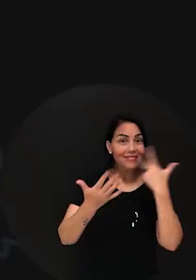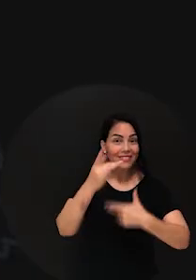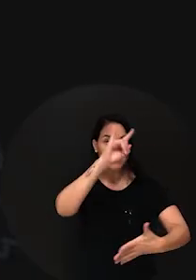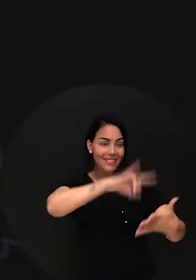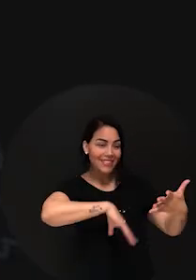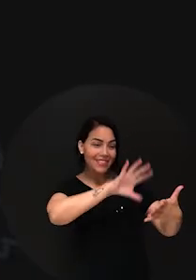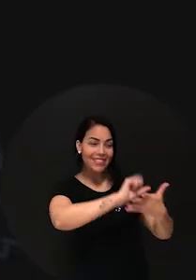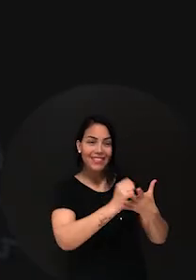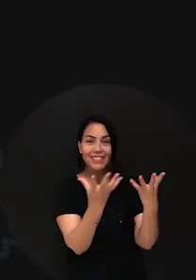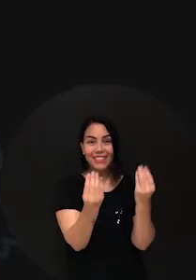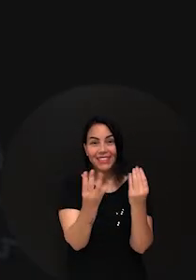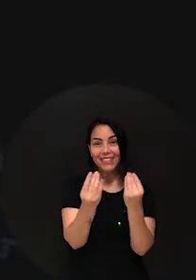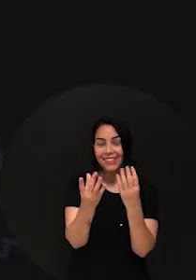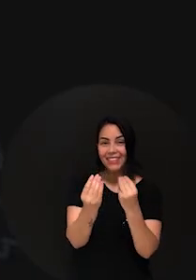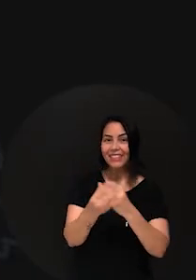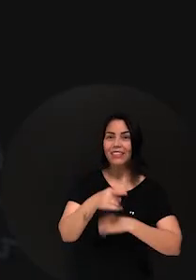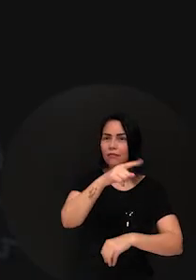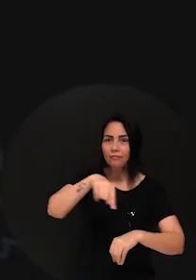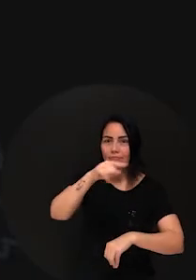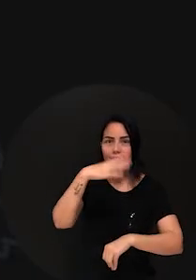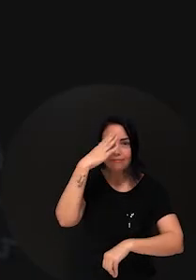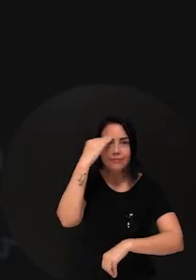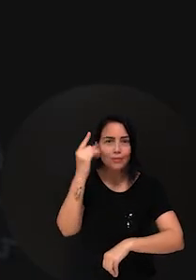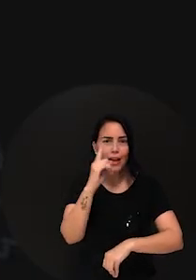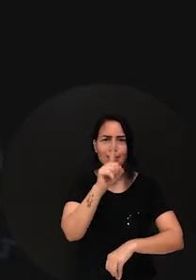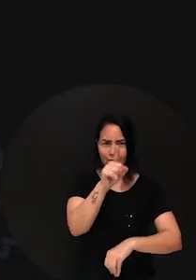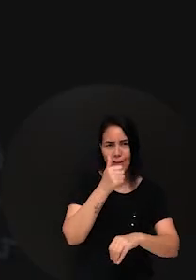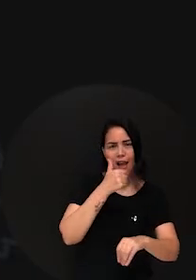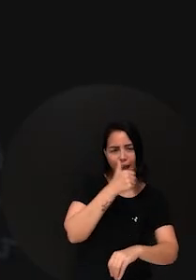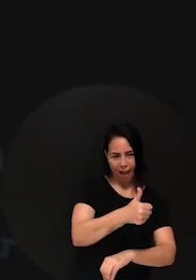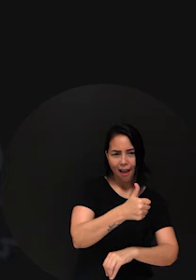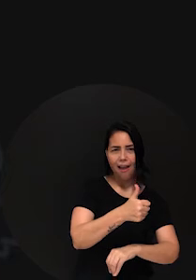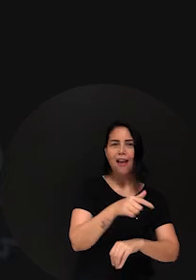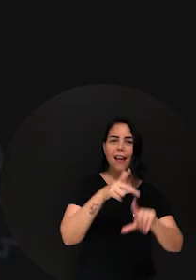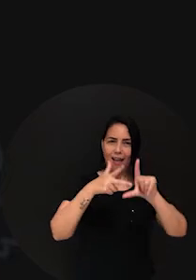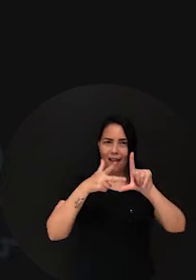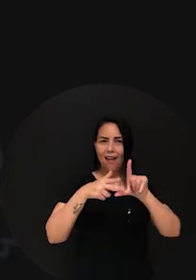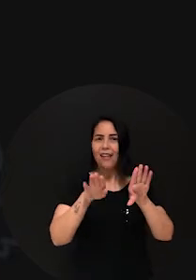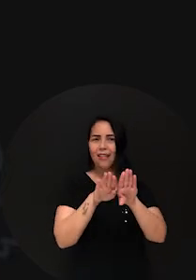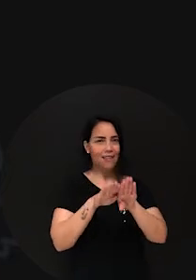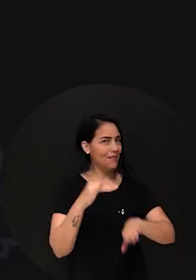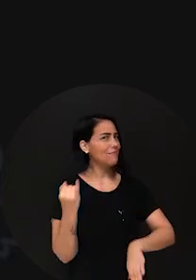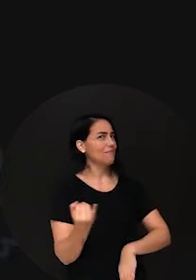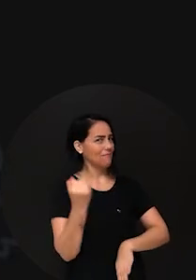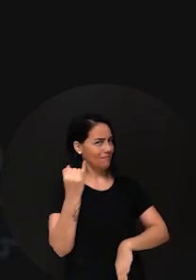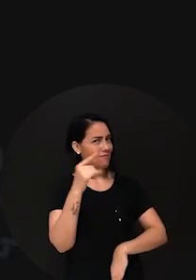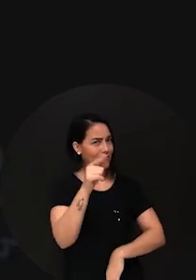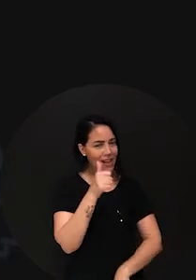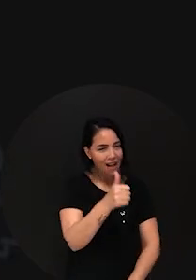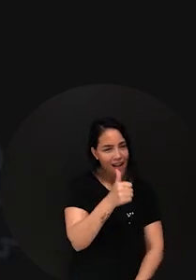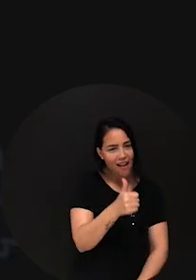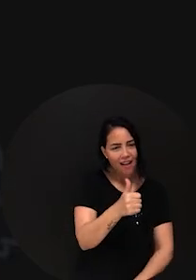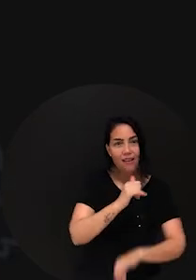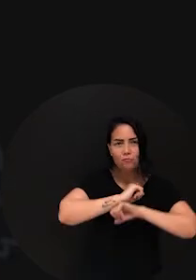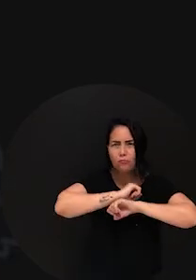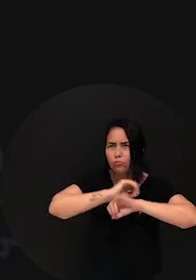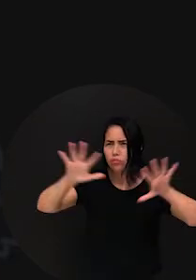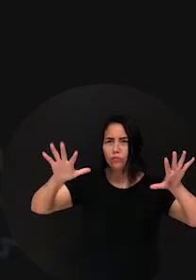compartilha. Todo mundo aí que tá aí, ó, não esquece de deixar o like aí também, né, na nossa live aí, porque isso aí impulsiona, galera.